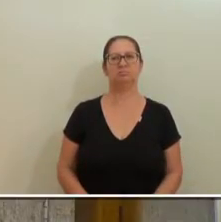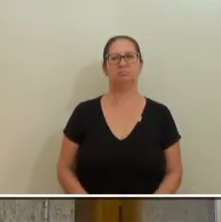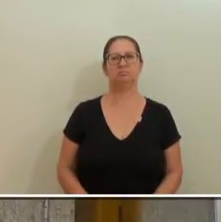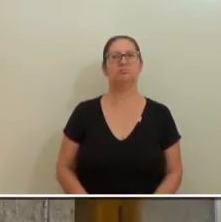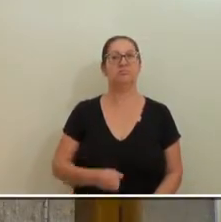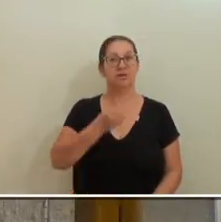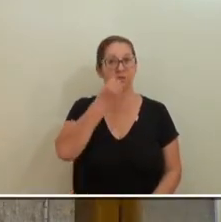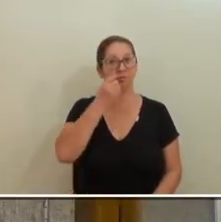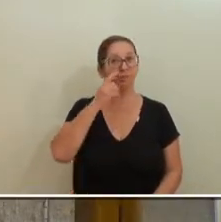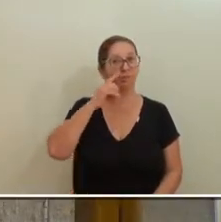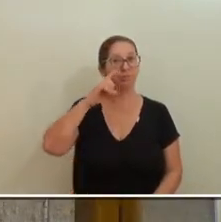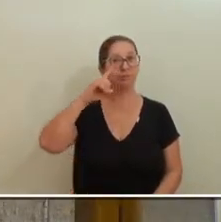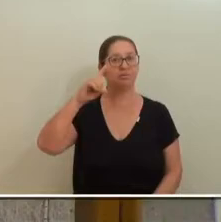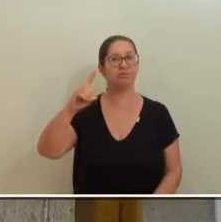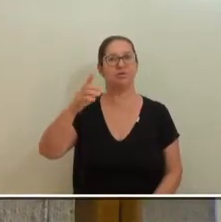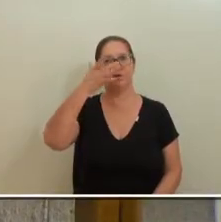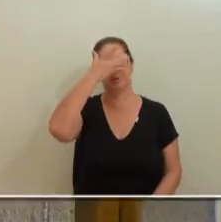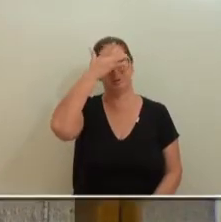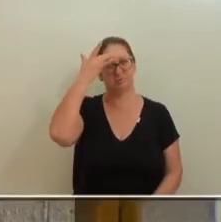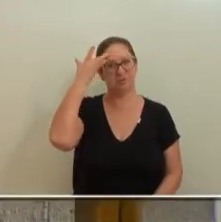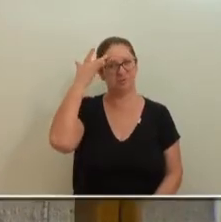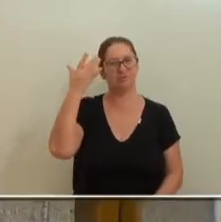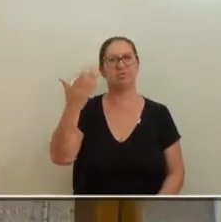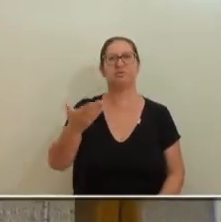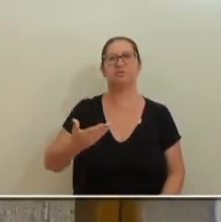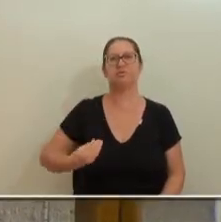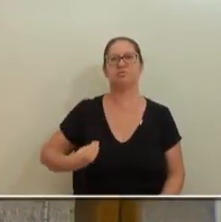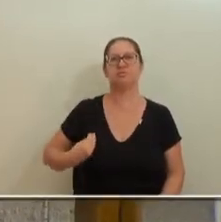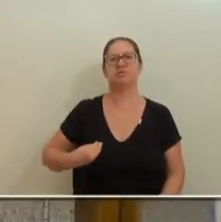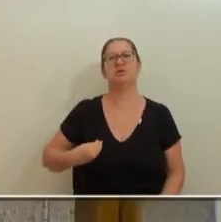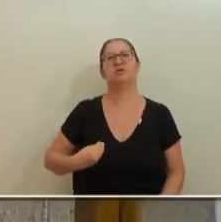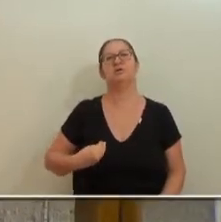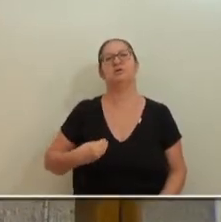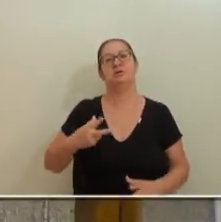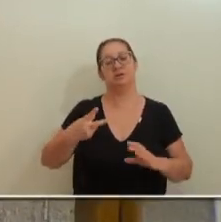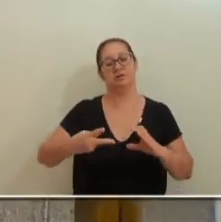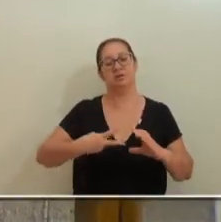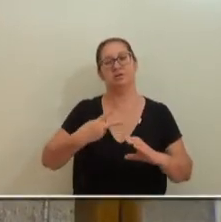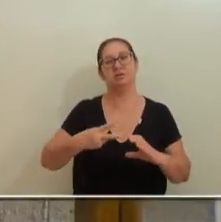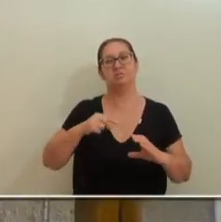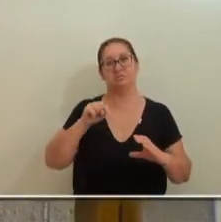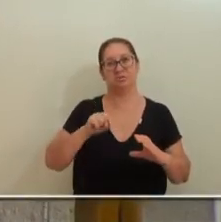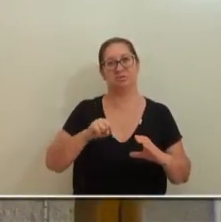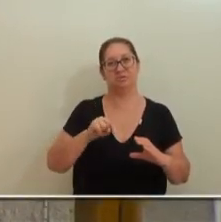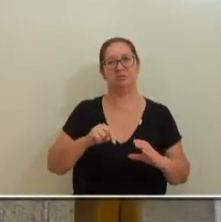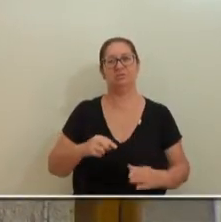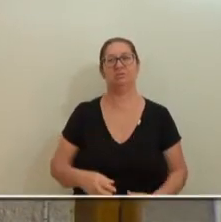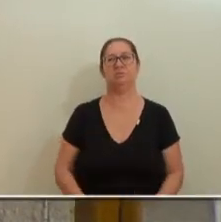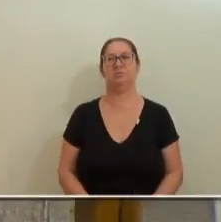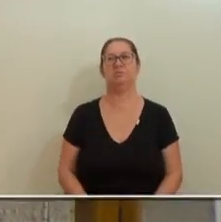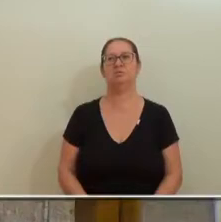Bom dia a todas as pessoas aqui reunidas no plenário da Câmara de Vereadores.